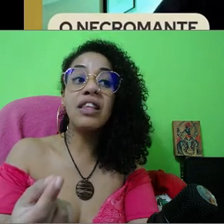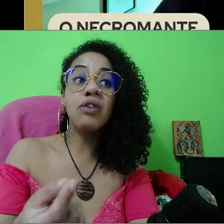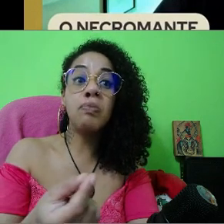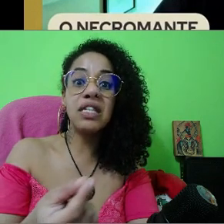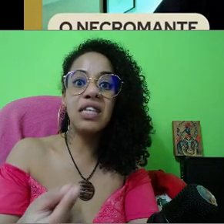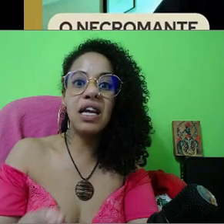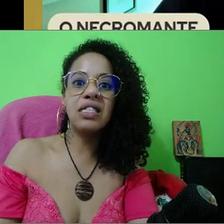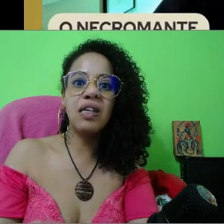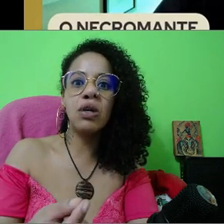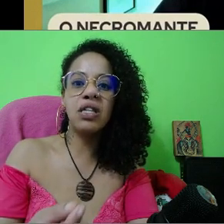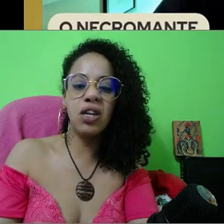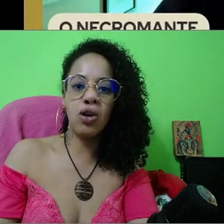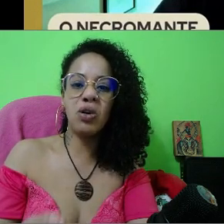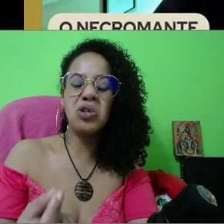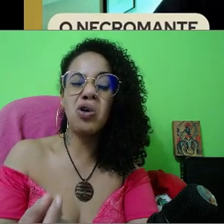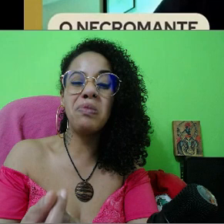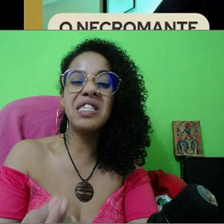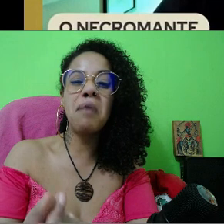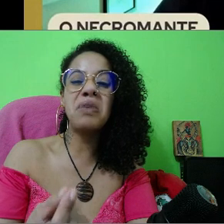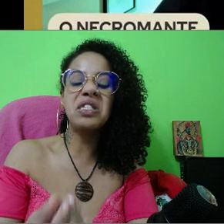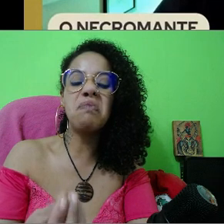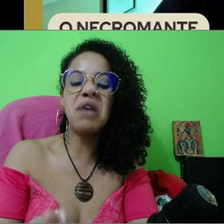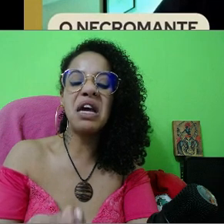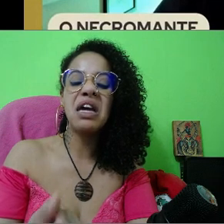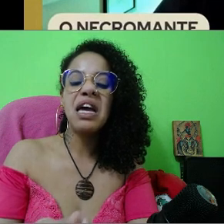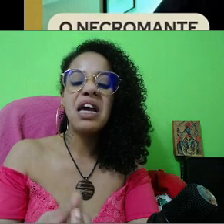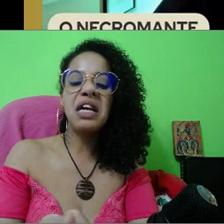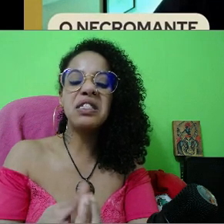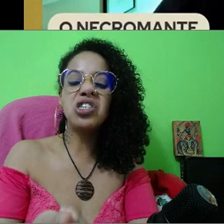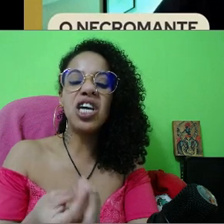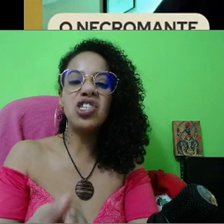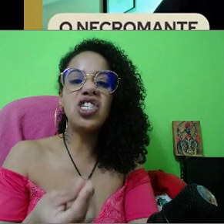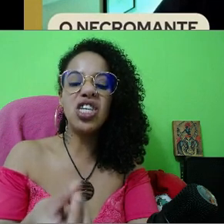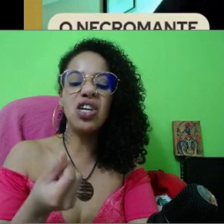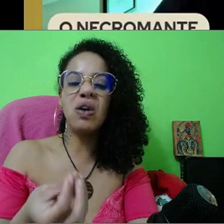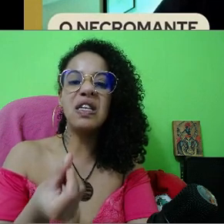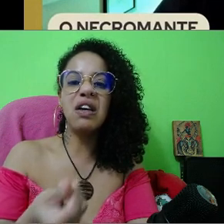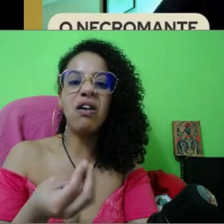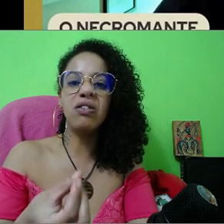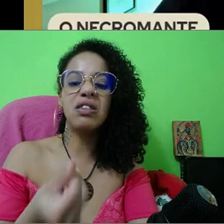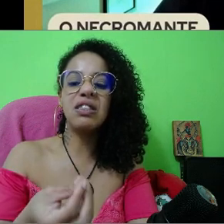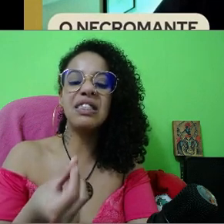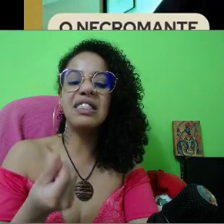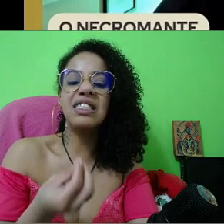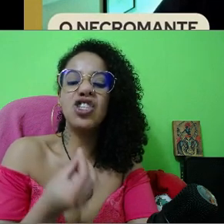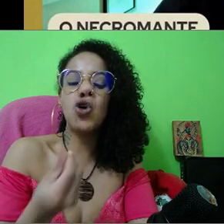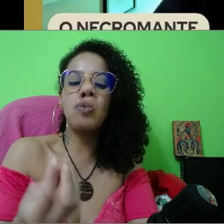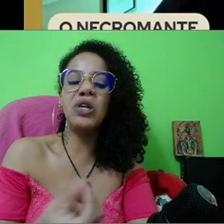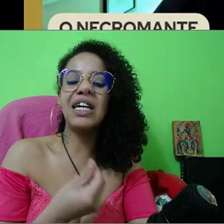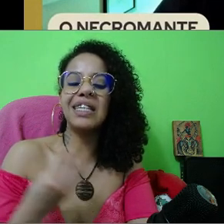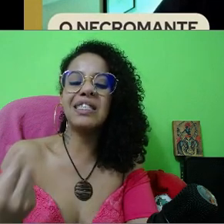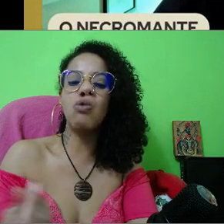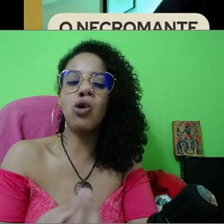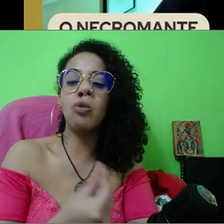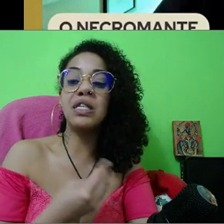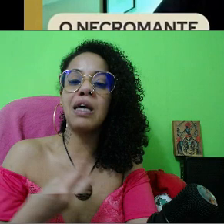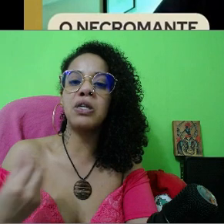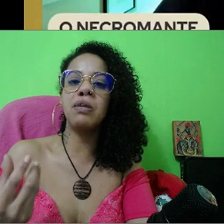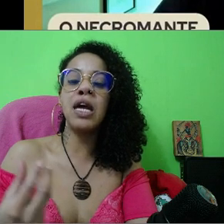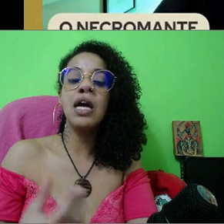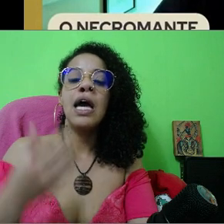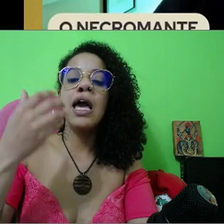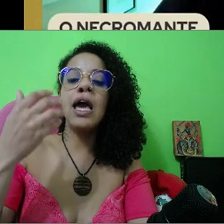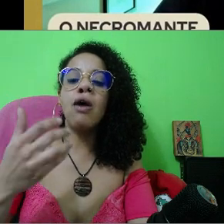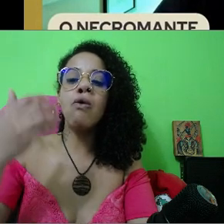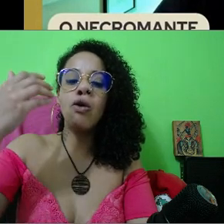do mês da eleição anterior quando eu comecei a perceber esse jeitinho aí ó de comunicação que